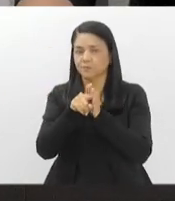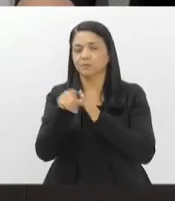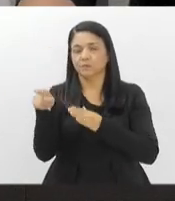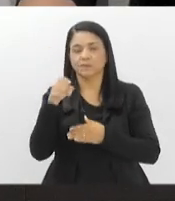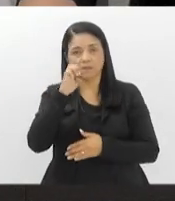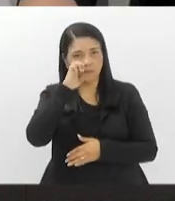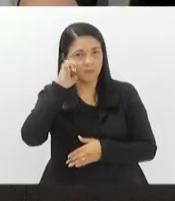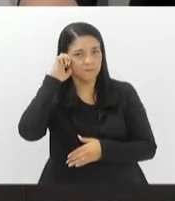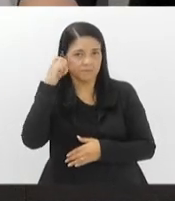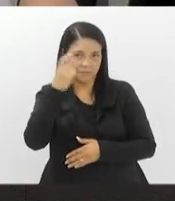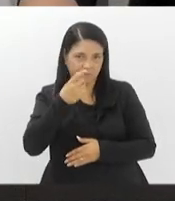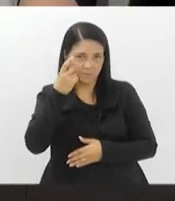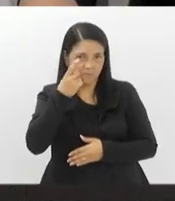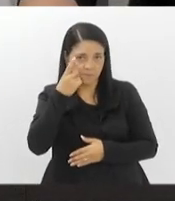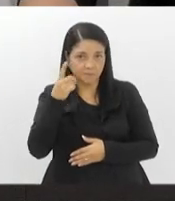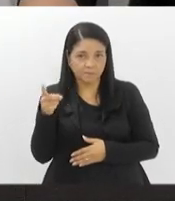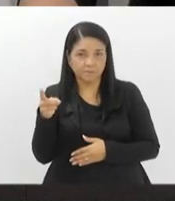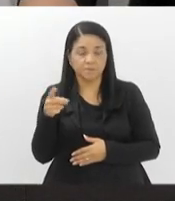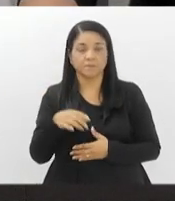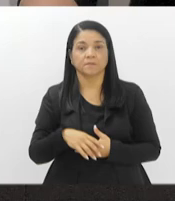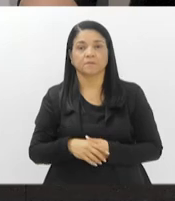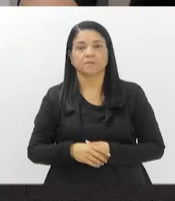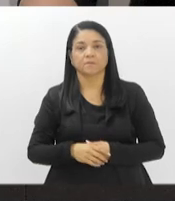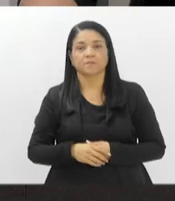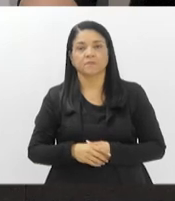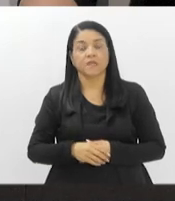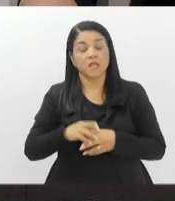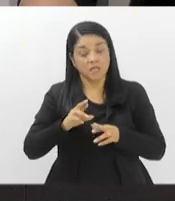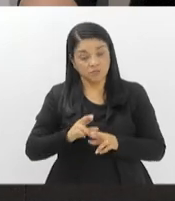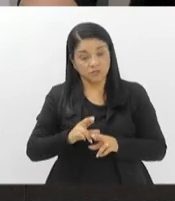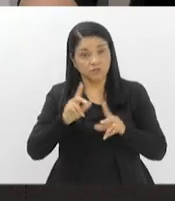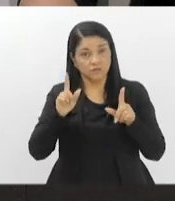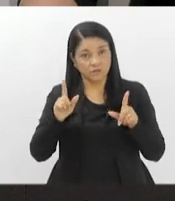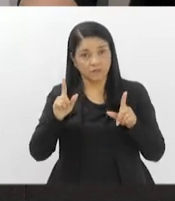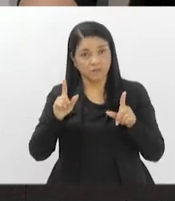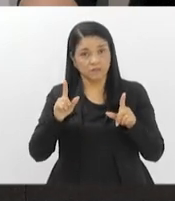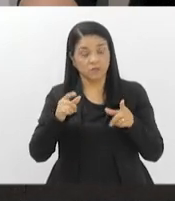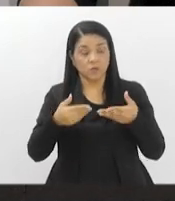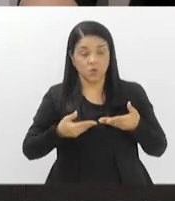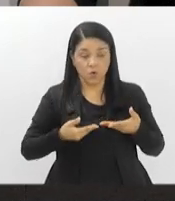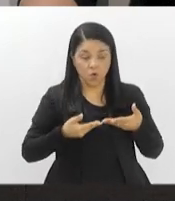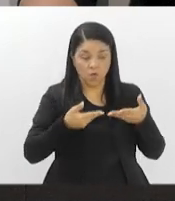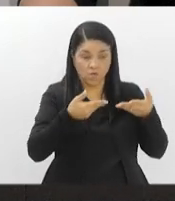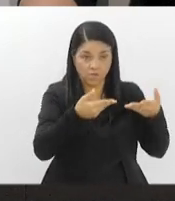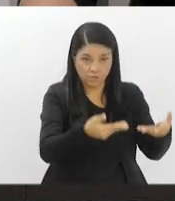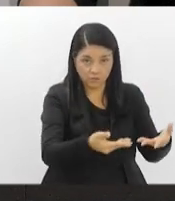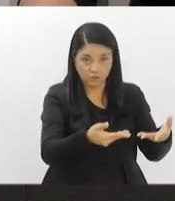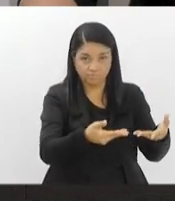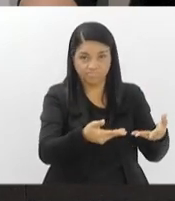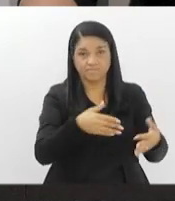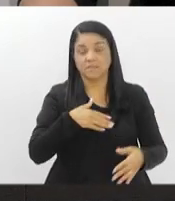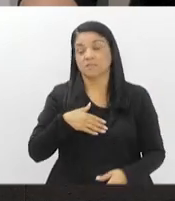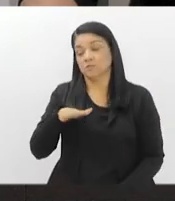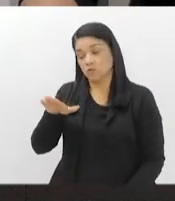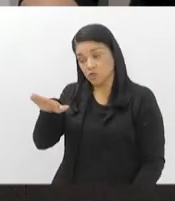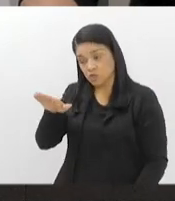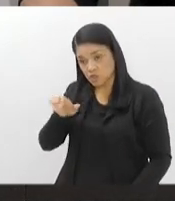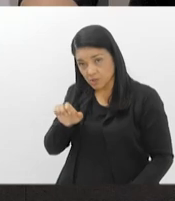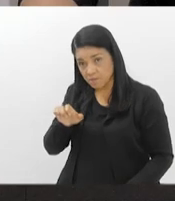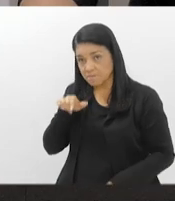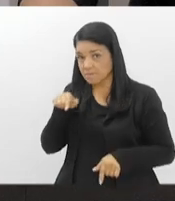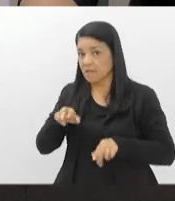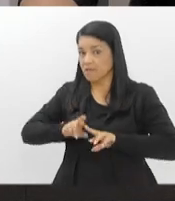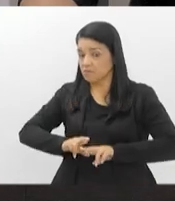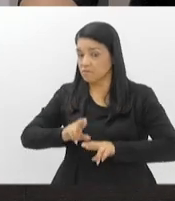Élica que há diferença em relação ao convite e a convocação Isto é